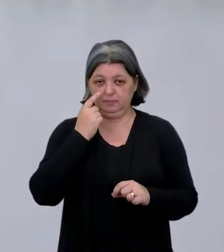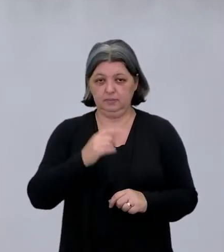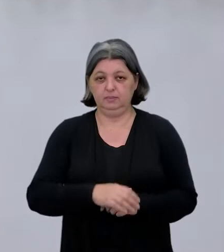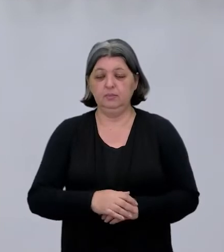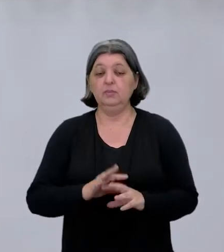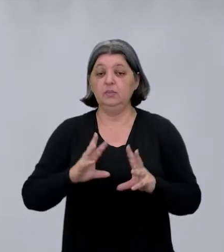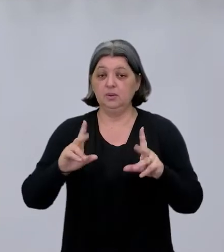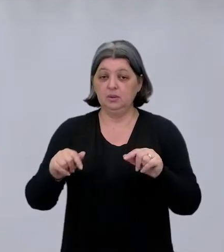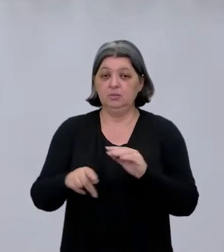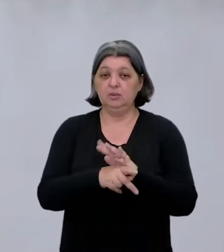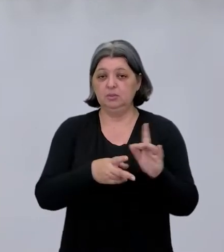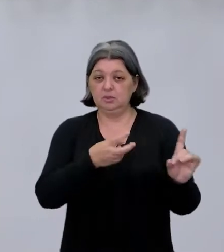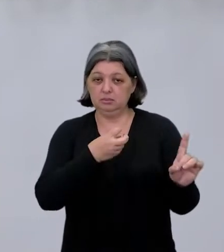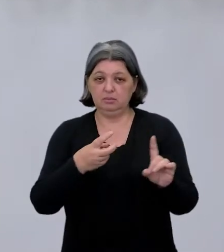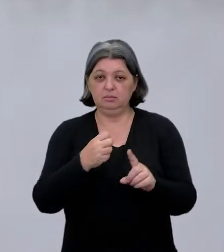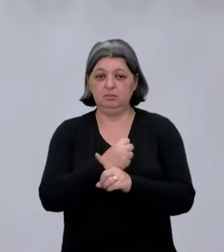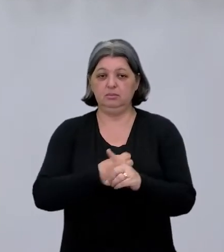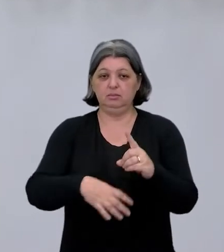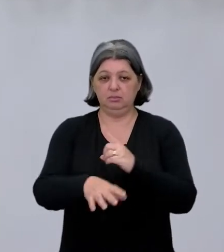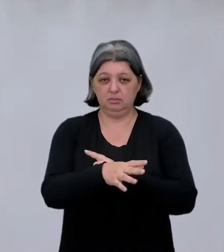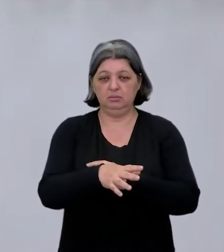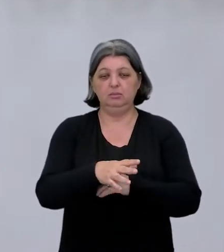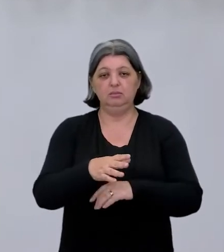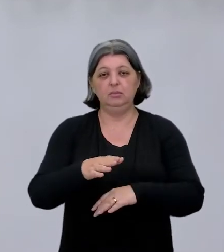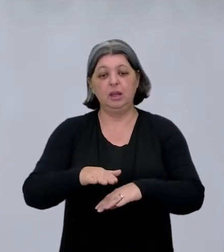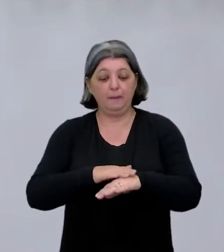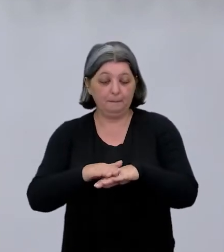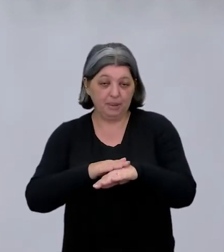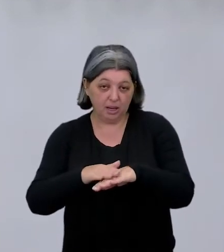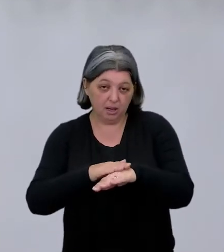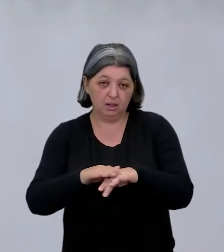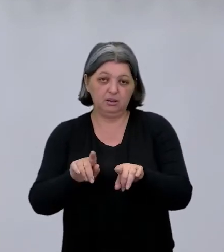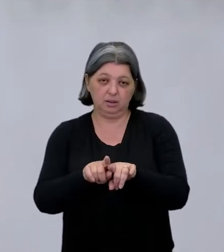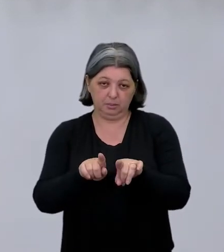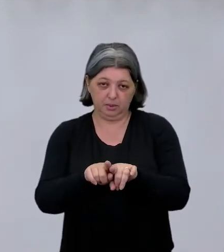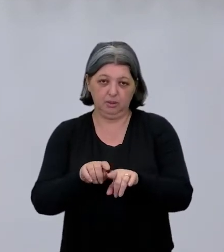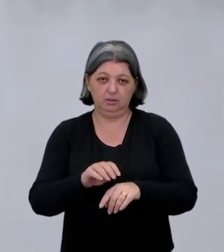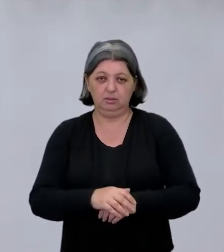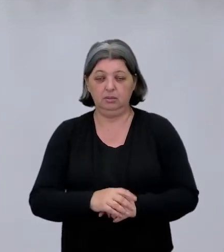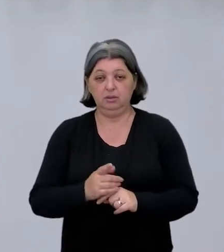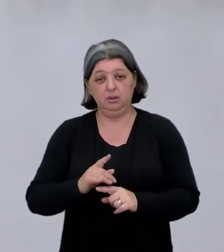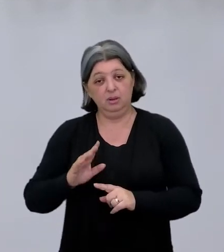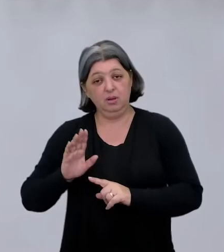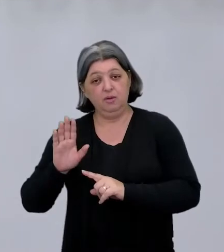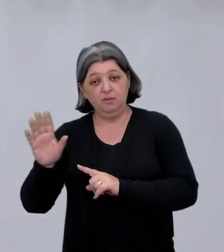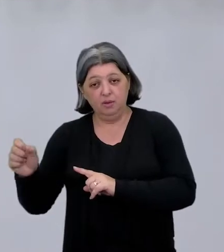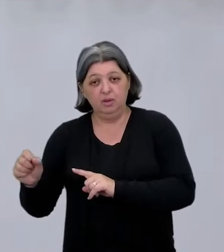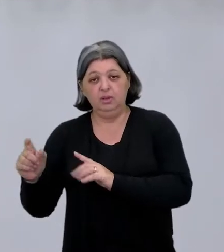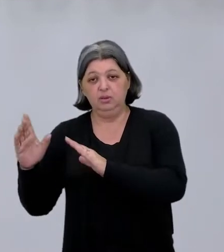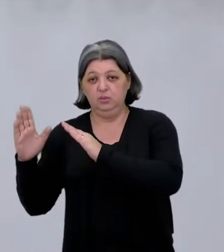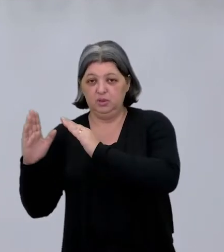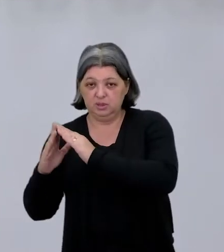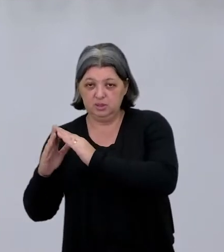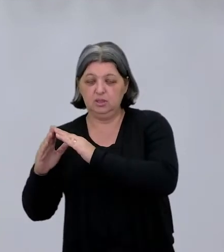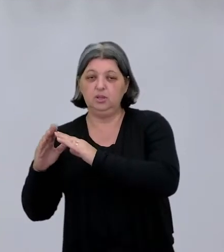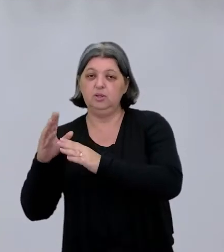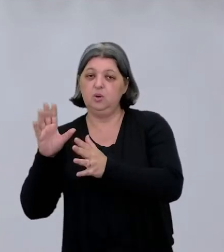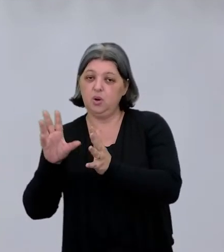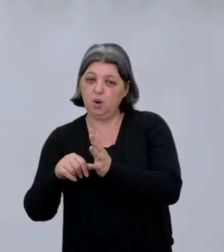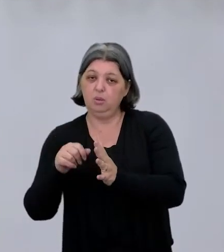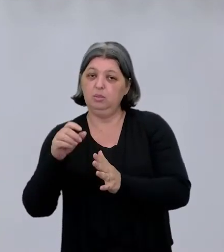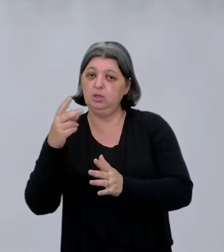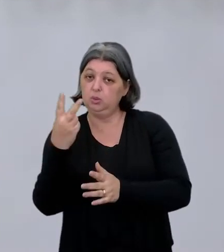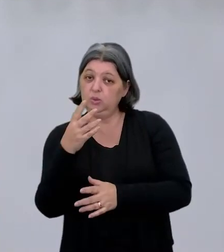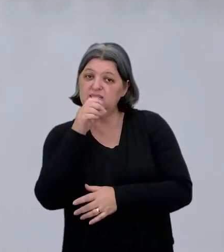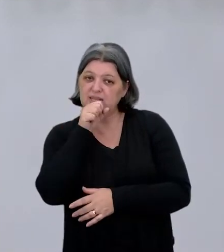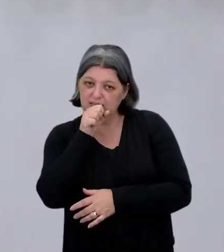estigmas sociais, como, por exemplo, até a própria cor da pele, e essa criança, ela invade o quintal do vizinho e rouba 2 laranjas e também faz a mesma coisa que a criança